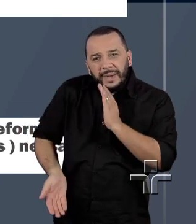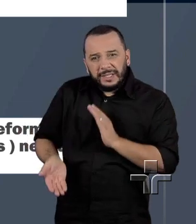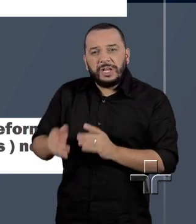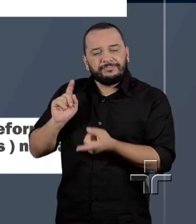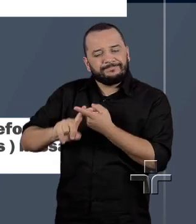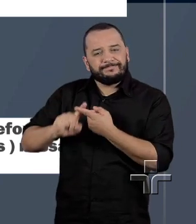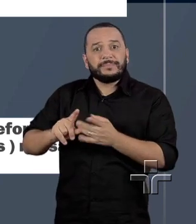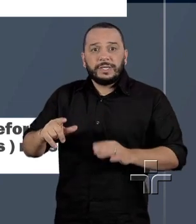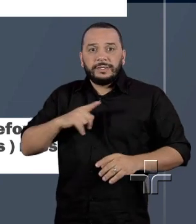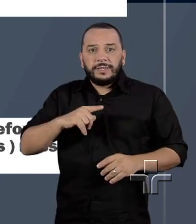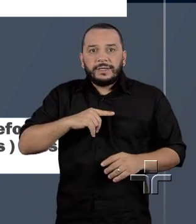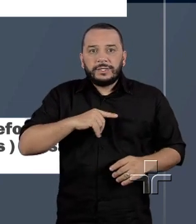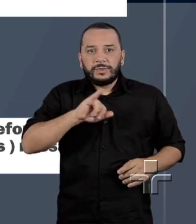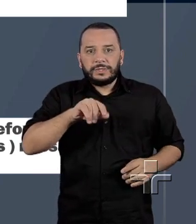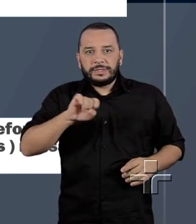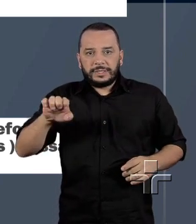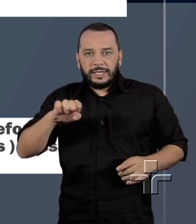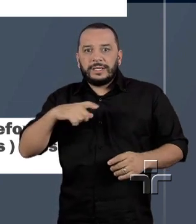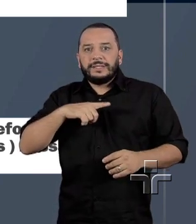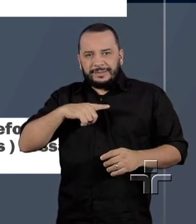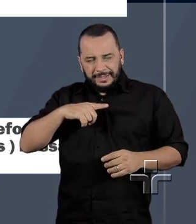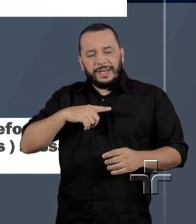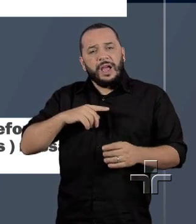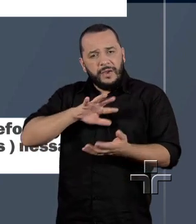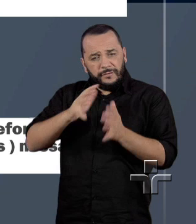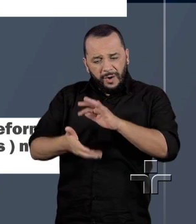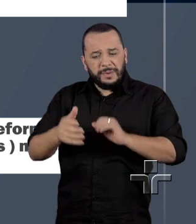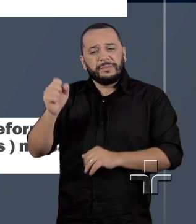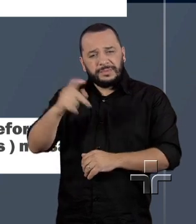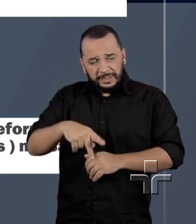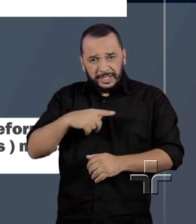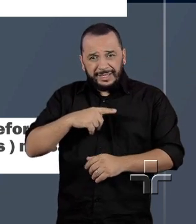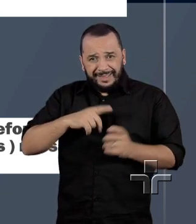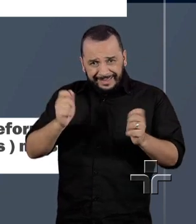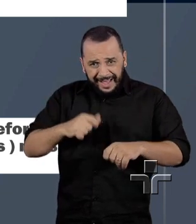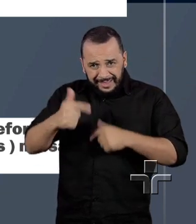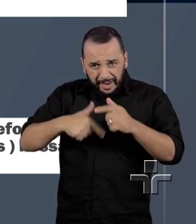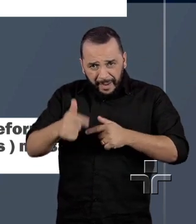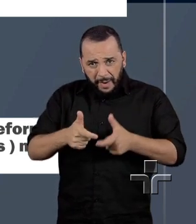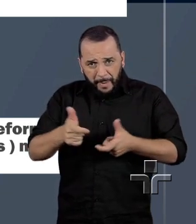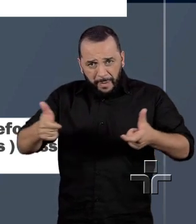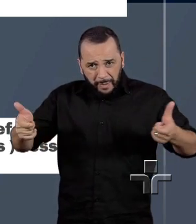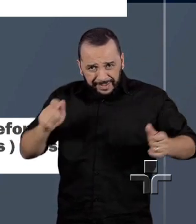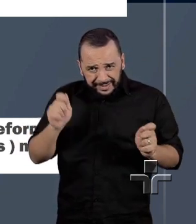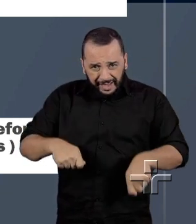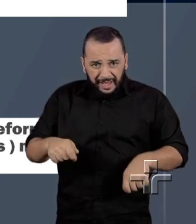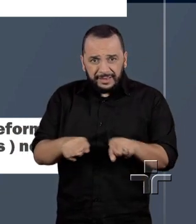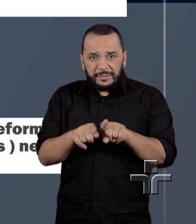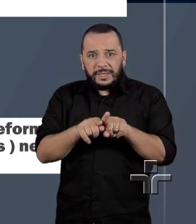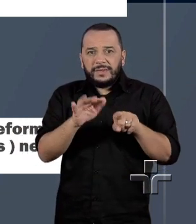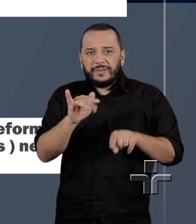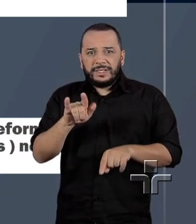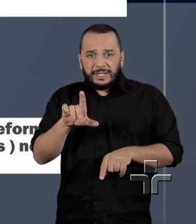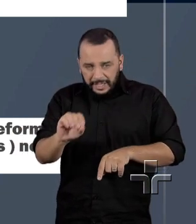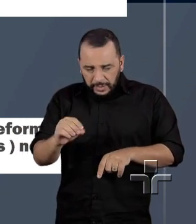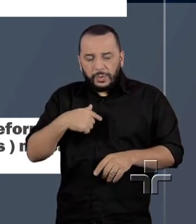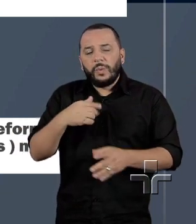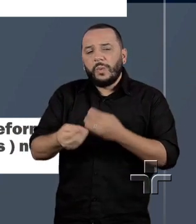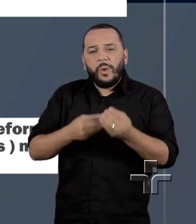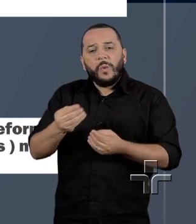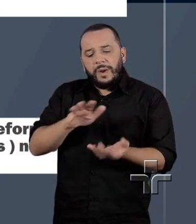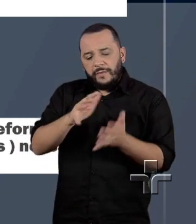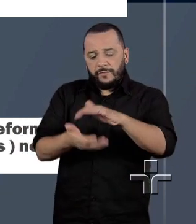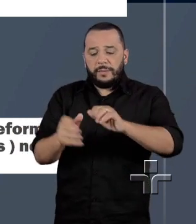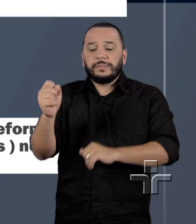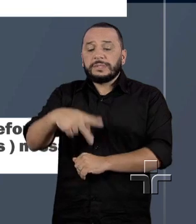dizendo, Torquato, então a reforma da Previdência vai trazer empregos, você garante isso? E o Fernando Cursino, como alguém quer fazer a reforma da